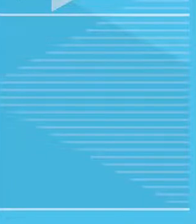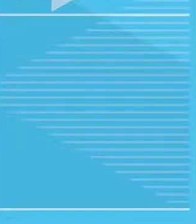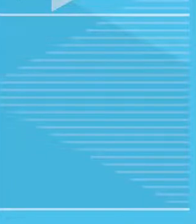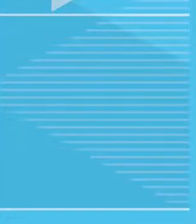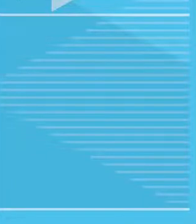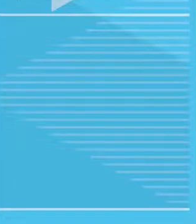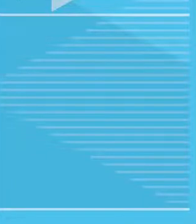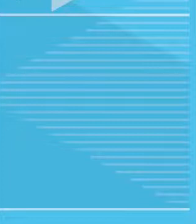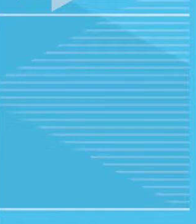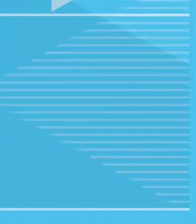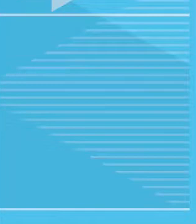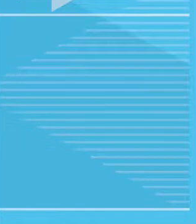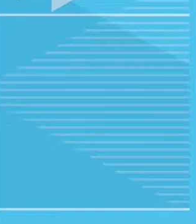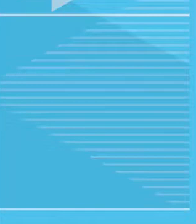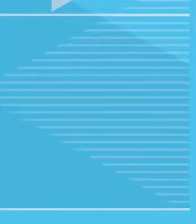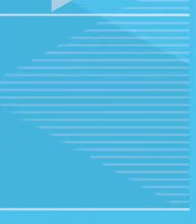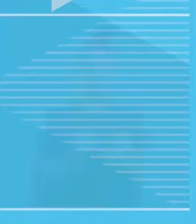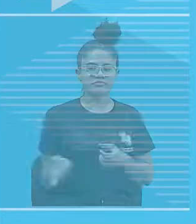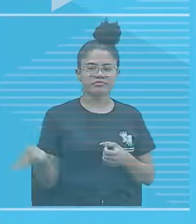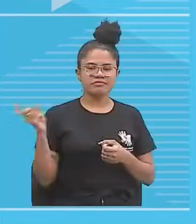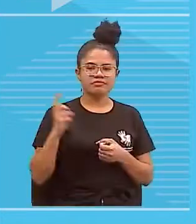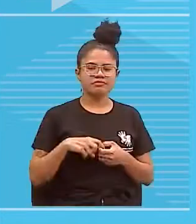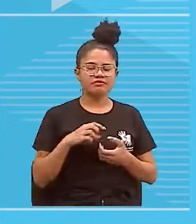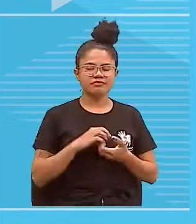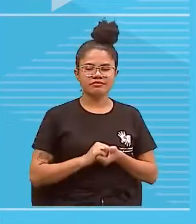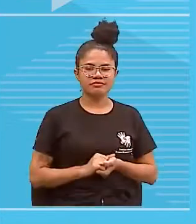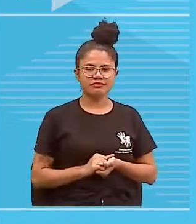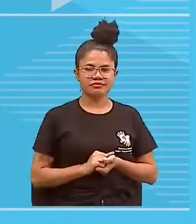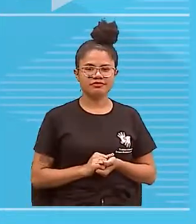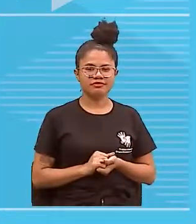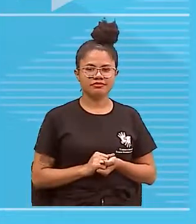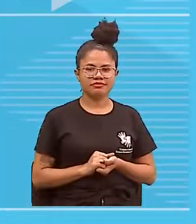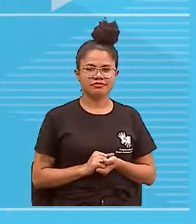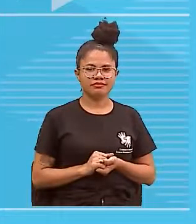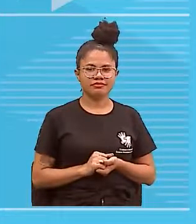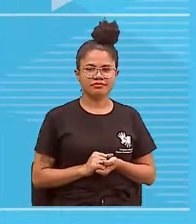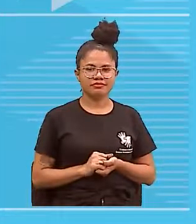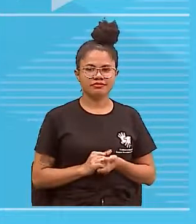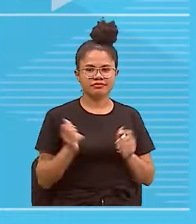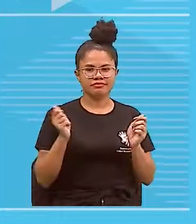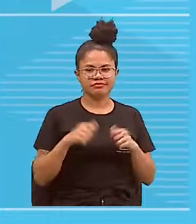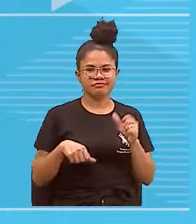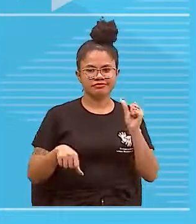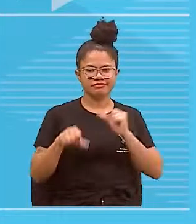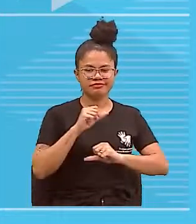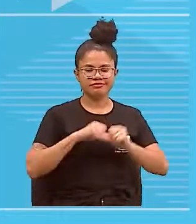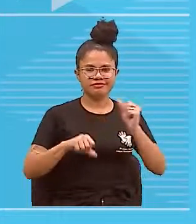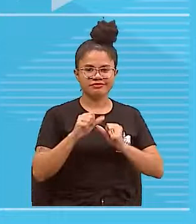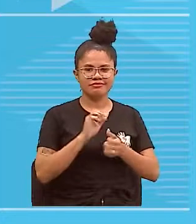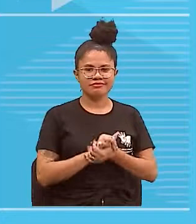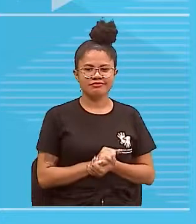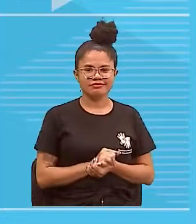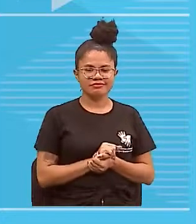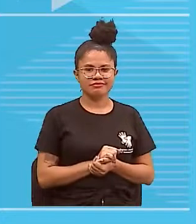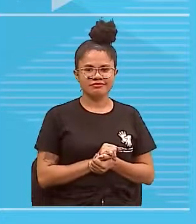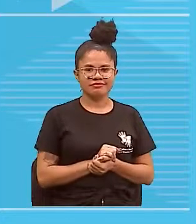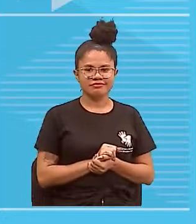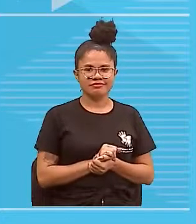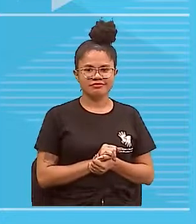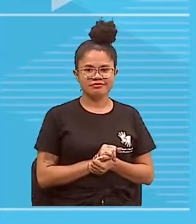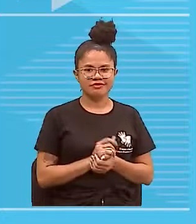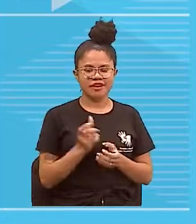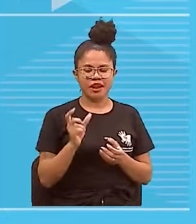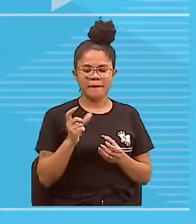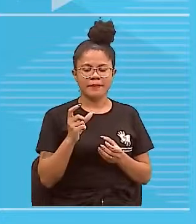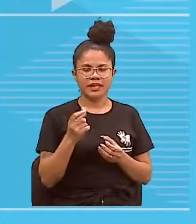E aí pessoal Ok voltamos que a gente eu tive que trocar aqui a bateria do microfone tá eu não